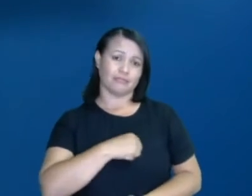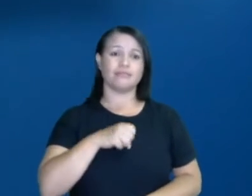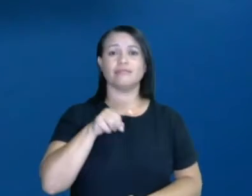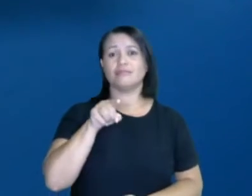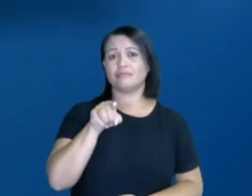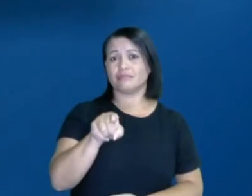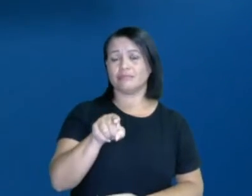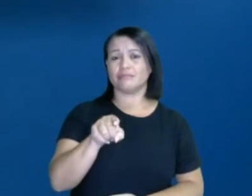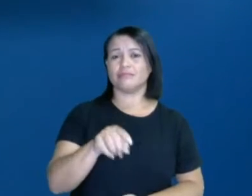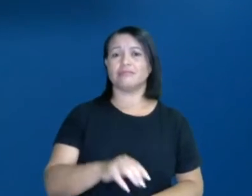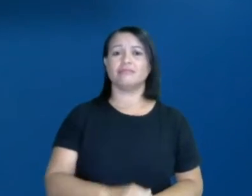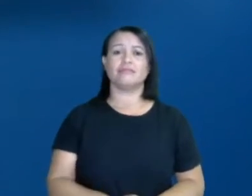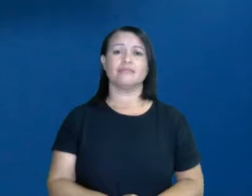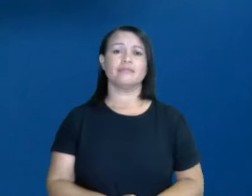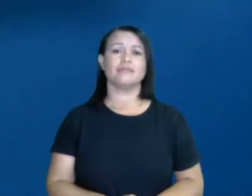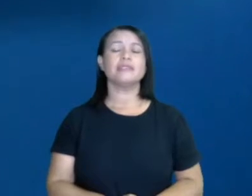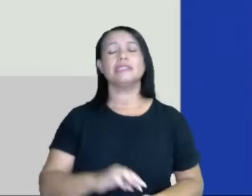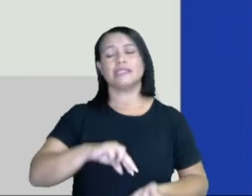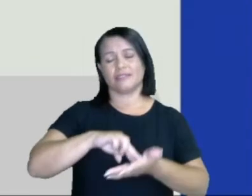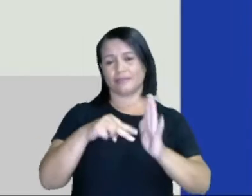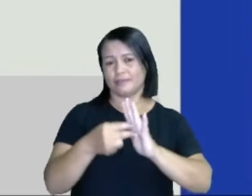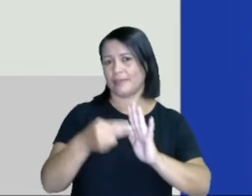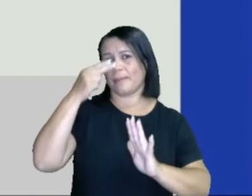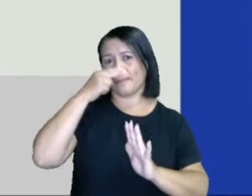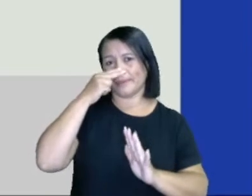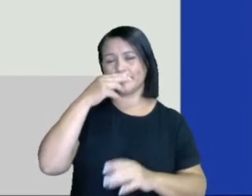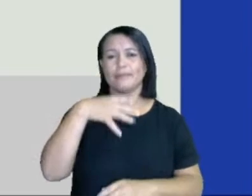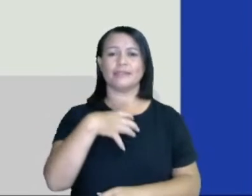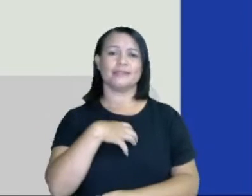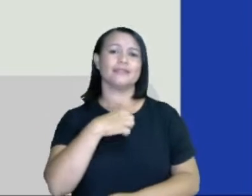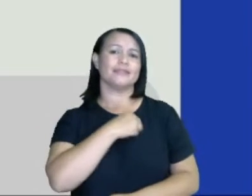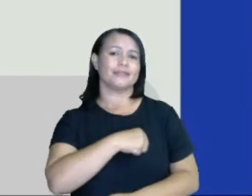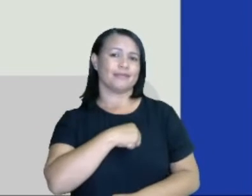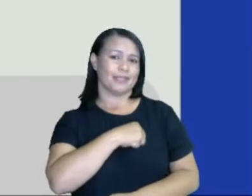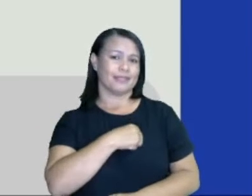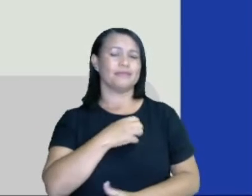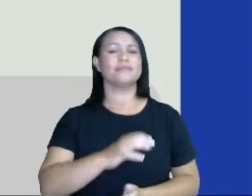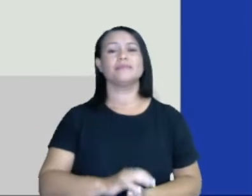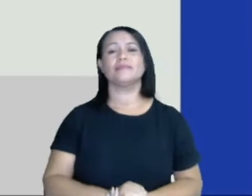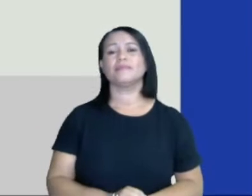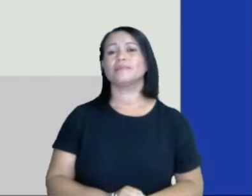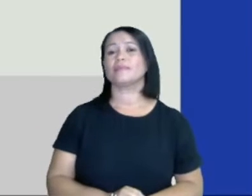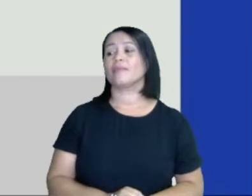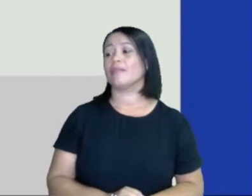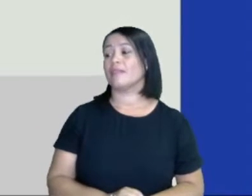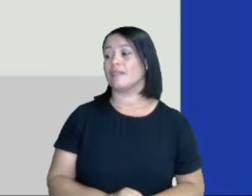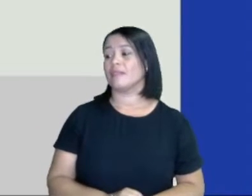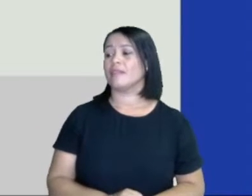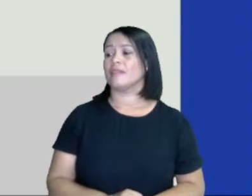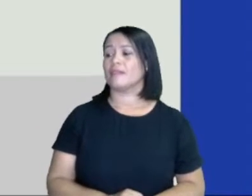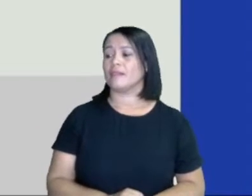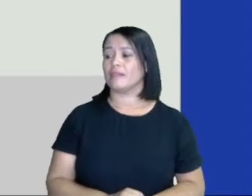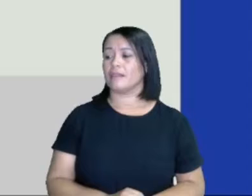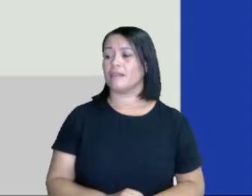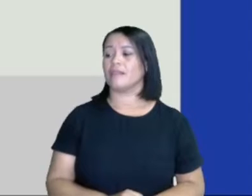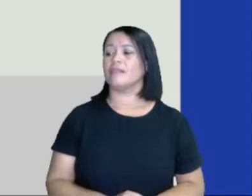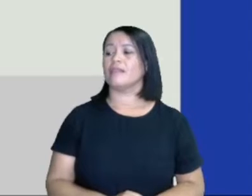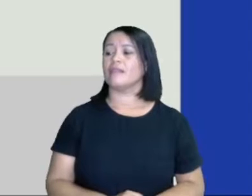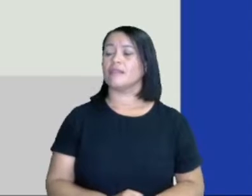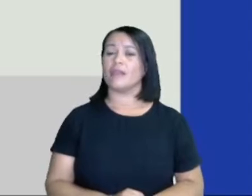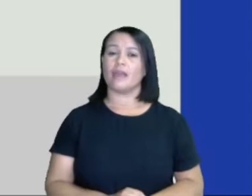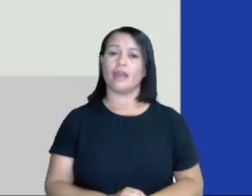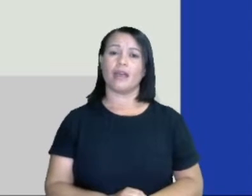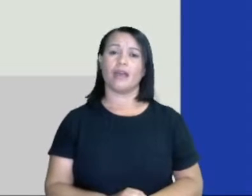você, ou te extraño, que também é estou com saudade de você, certo? Aí a gente tem me